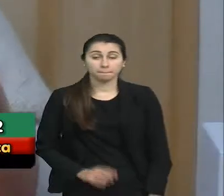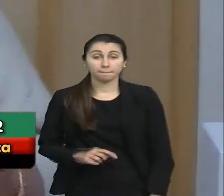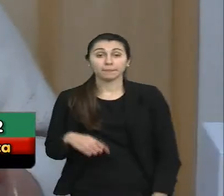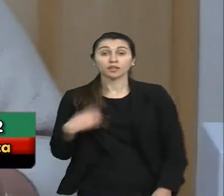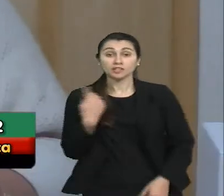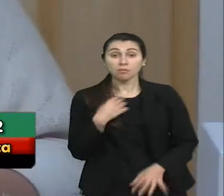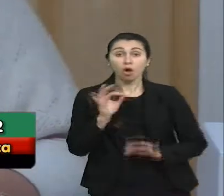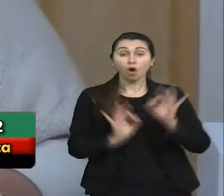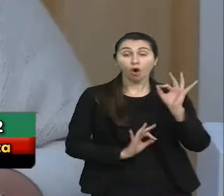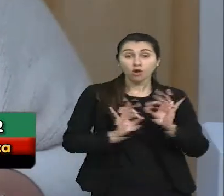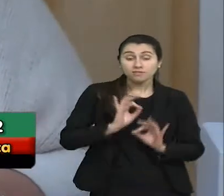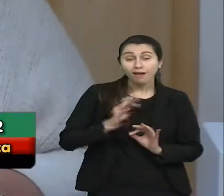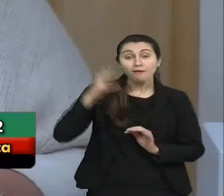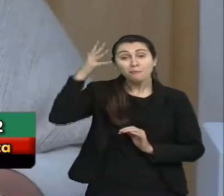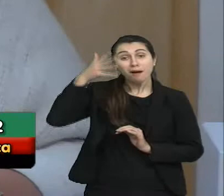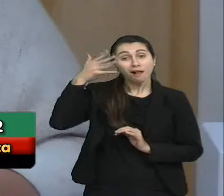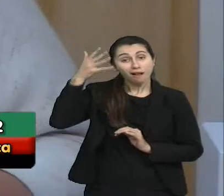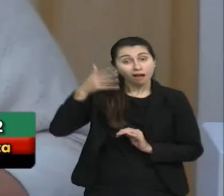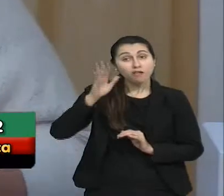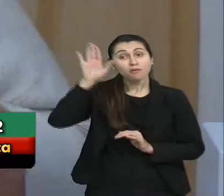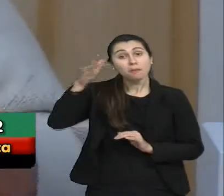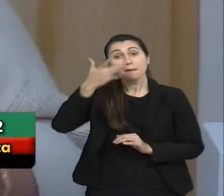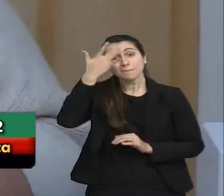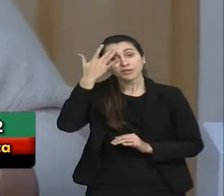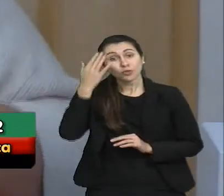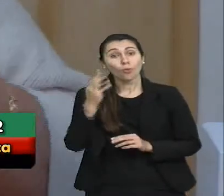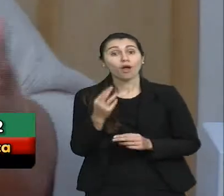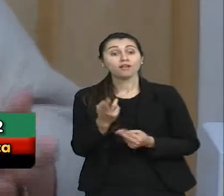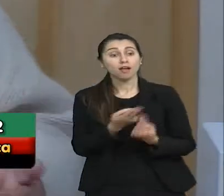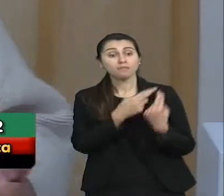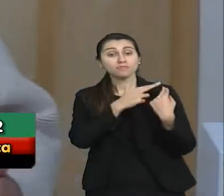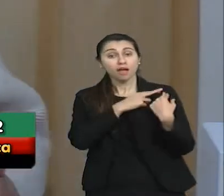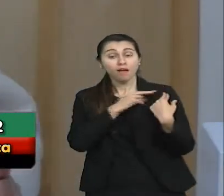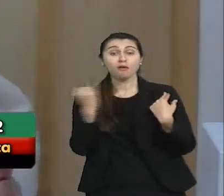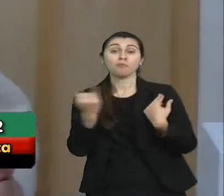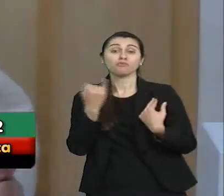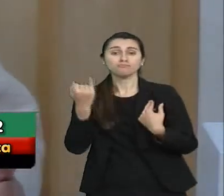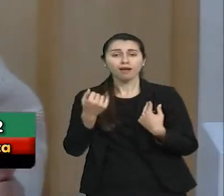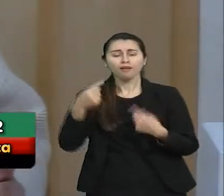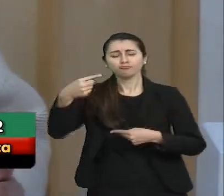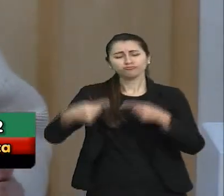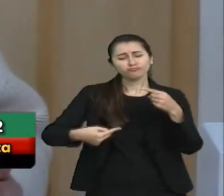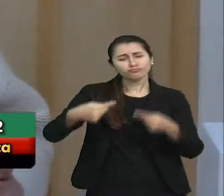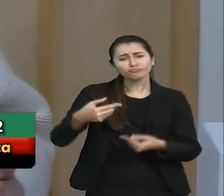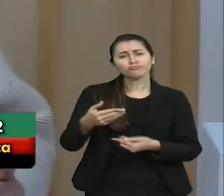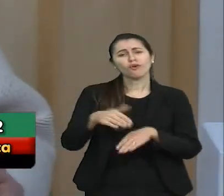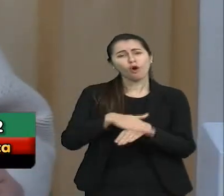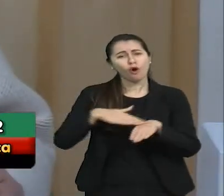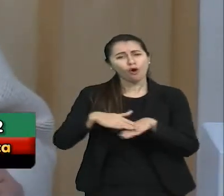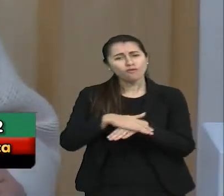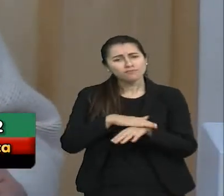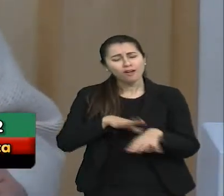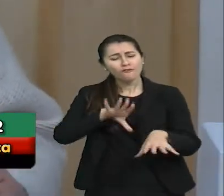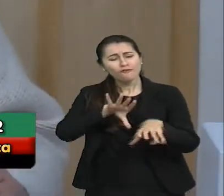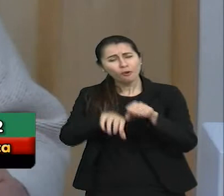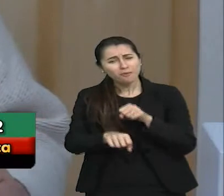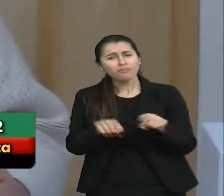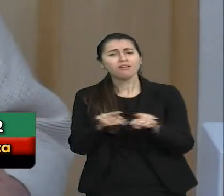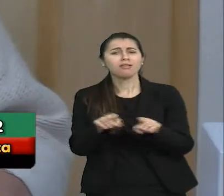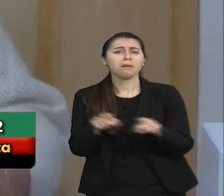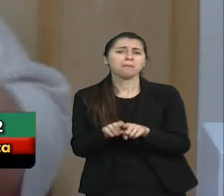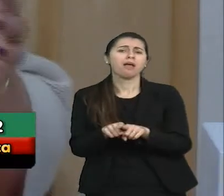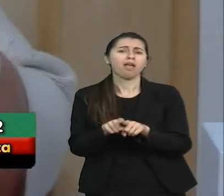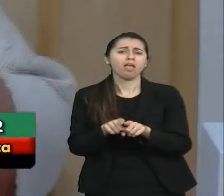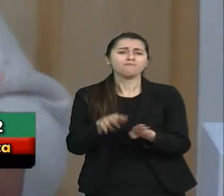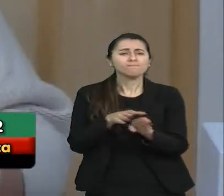trazer autoridades que venham nos ajudar nessa discussão, nessa conversa, nessa formação e sensibilização.